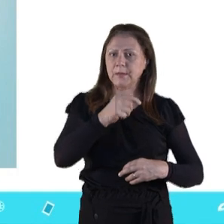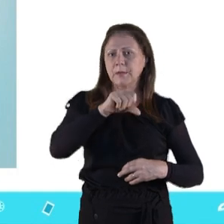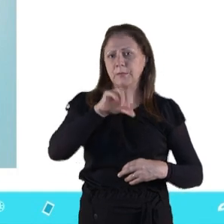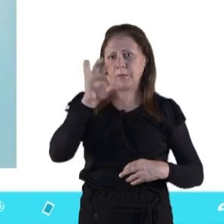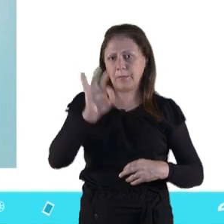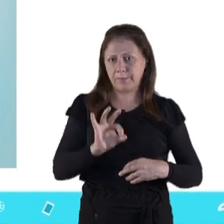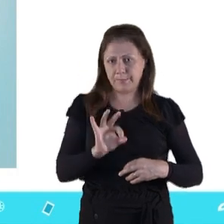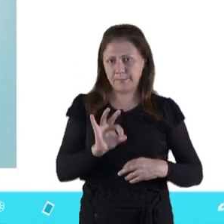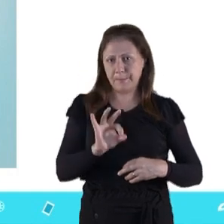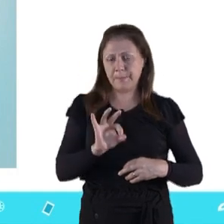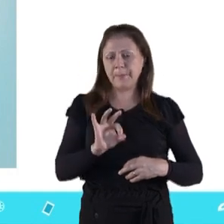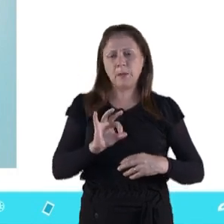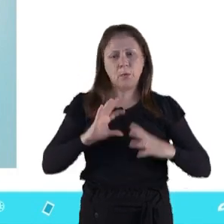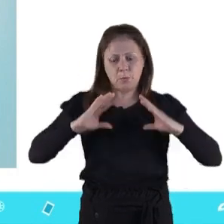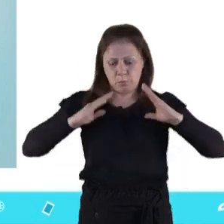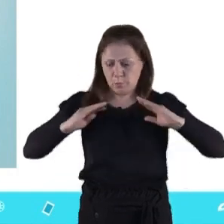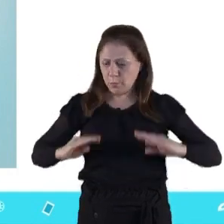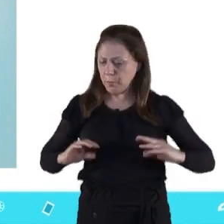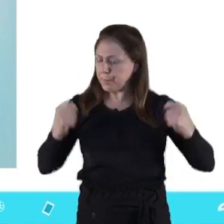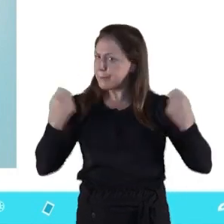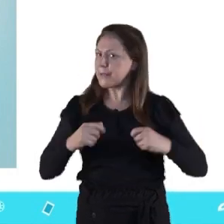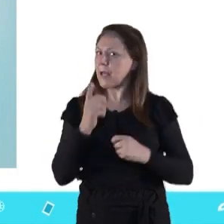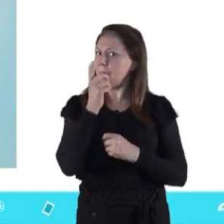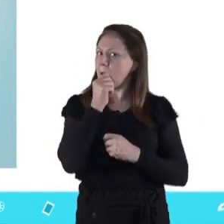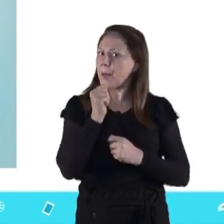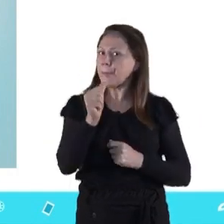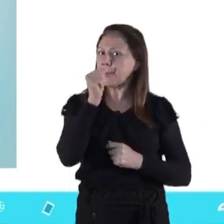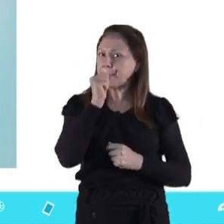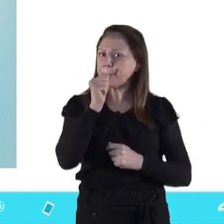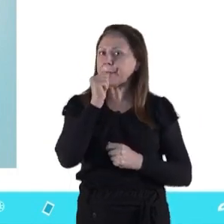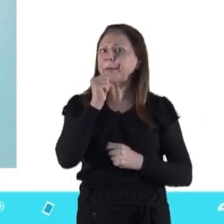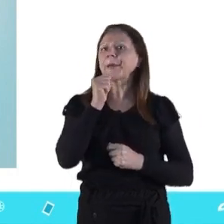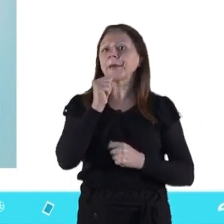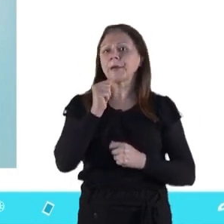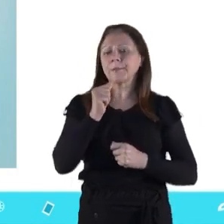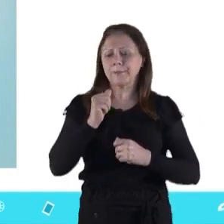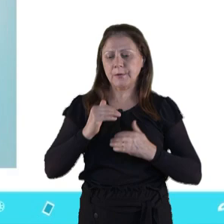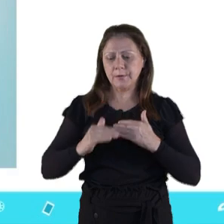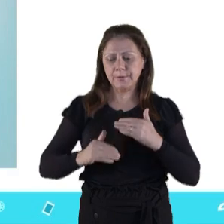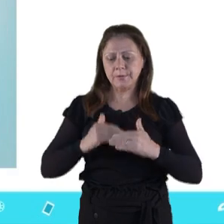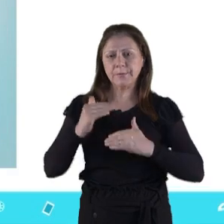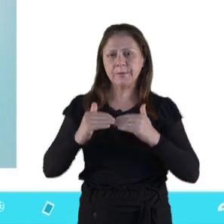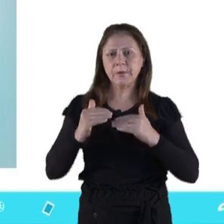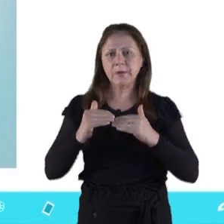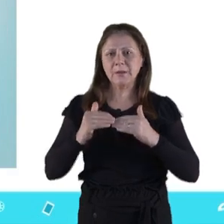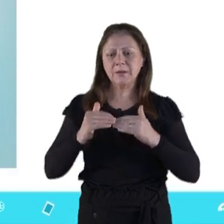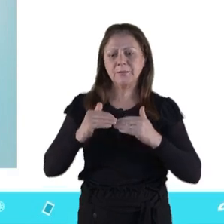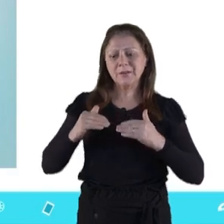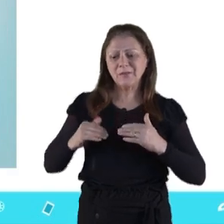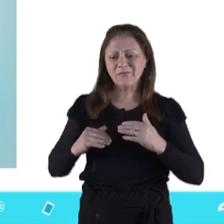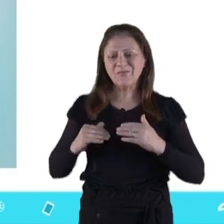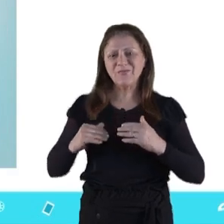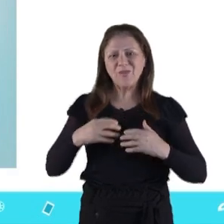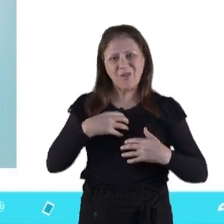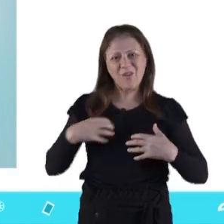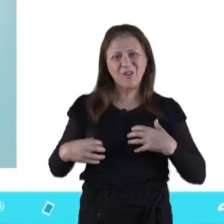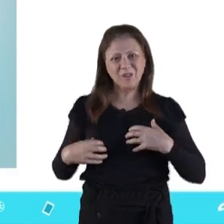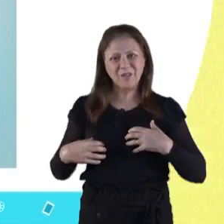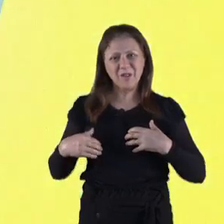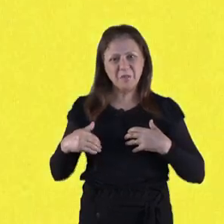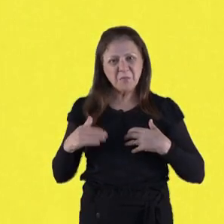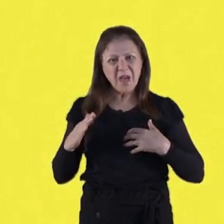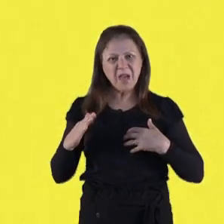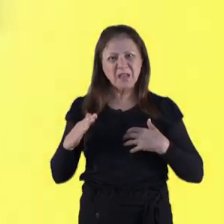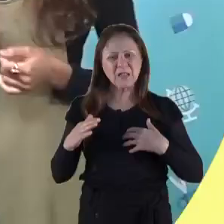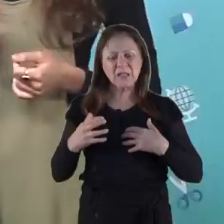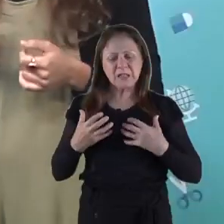corpo precisa de muita água para sobreviver, para funcionar muito bem, né? Para que não exista um tipo de sobrecarga em algum órgão. A gente sabe que se a